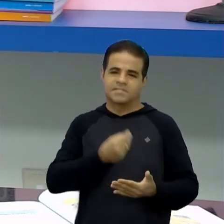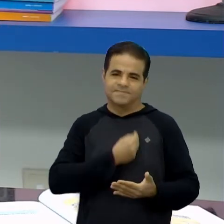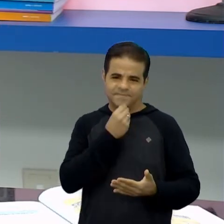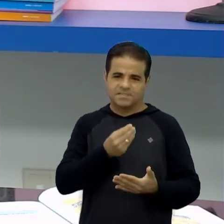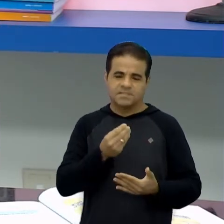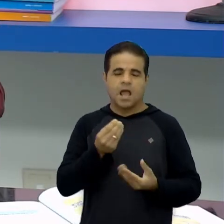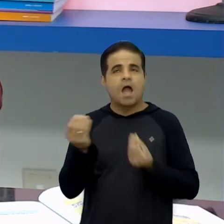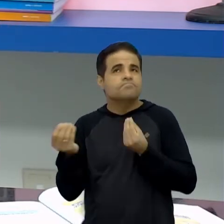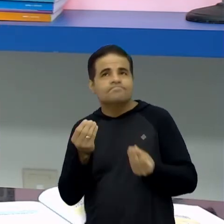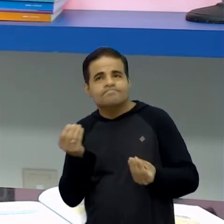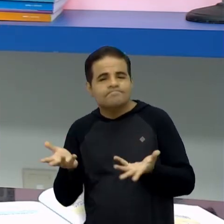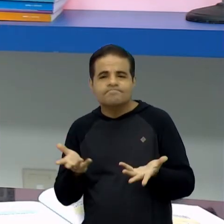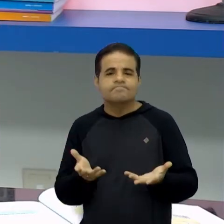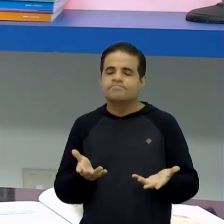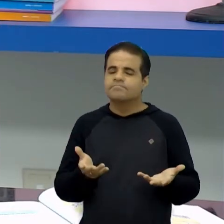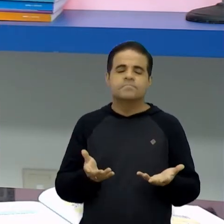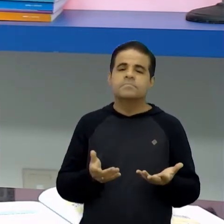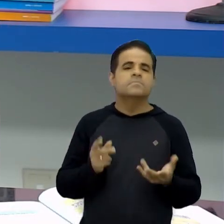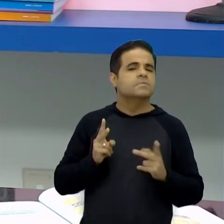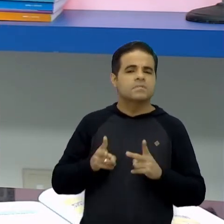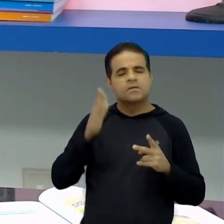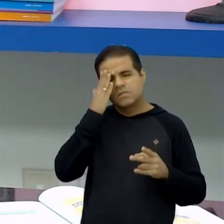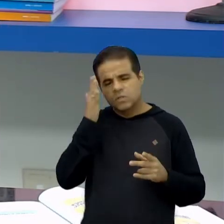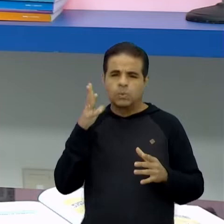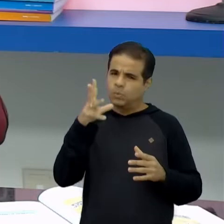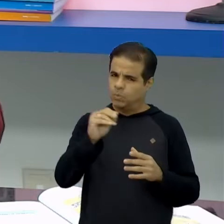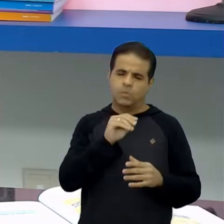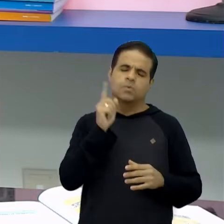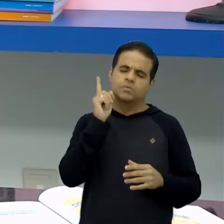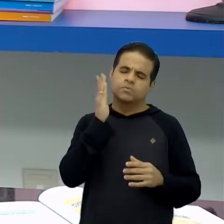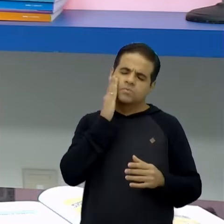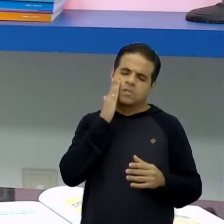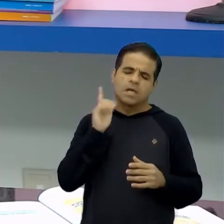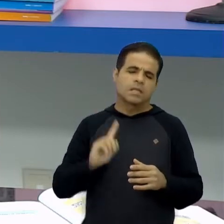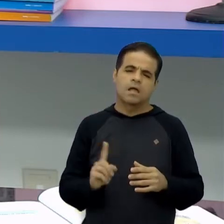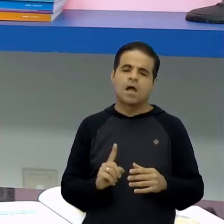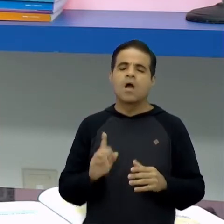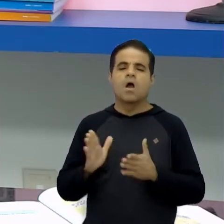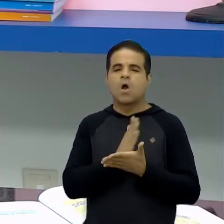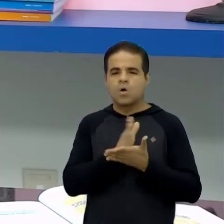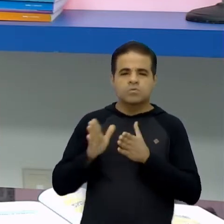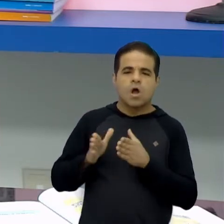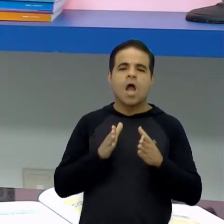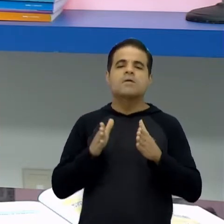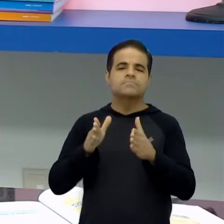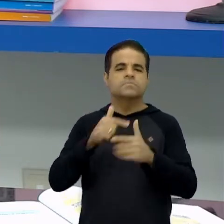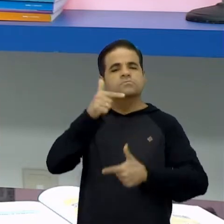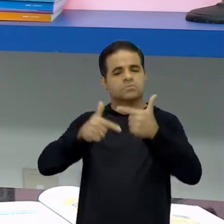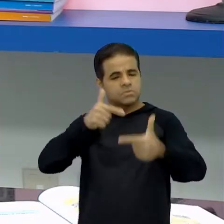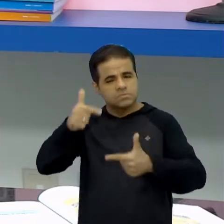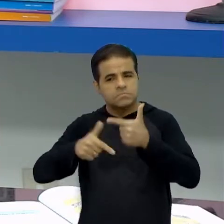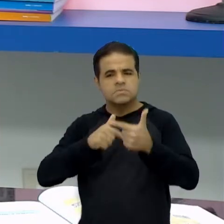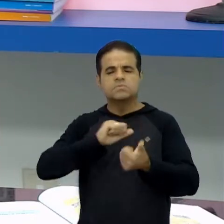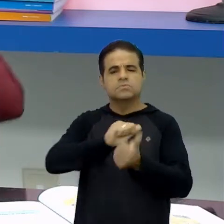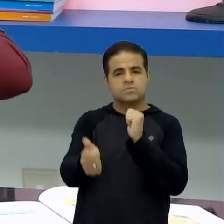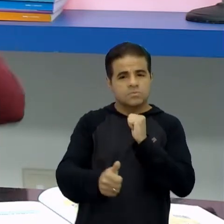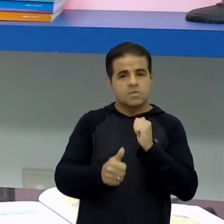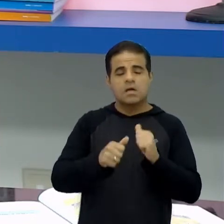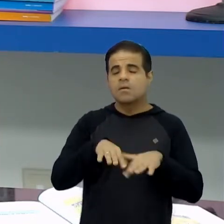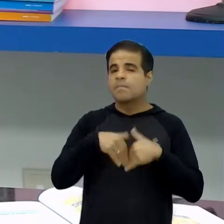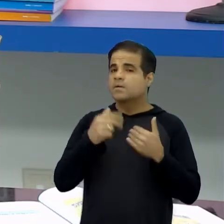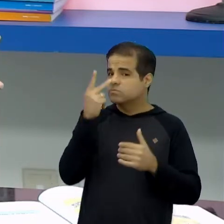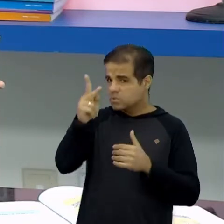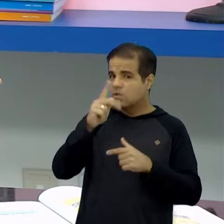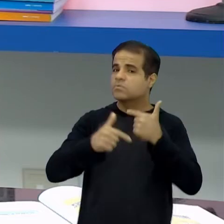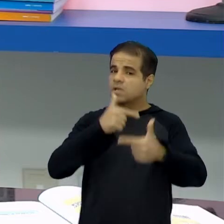mesmo. Não que você, eu sei que não são todos vocês que de repente vão para o caminho do trabalho com o esporte, mas no